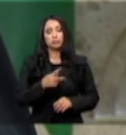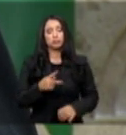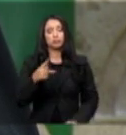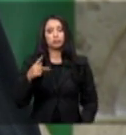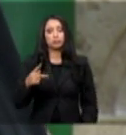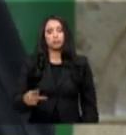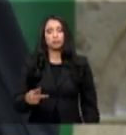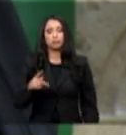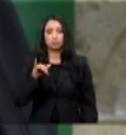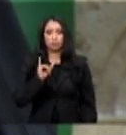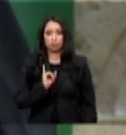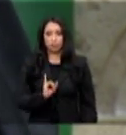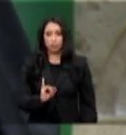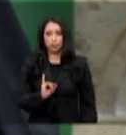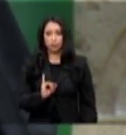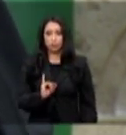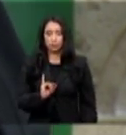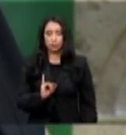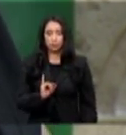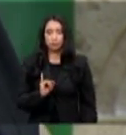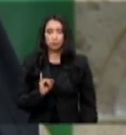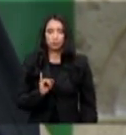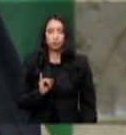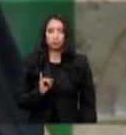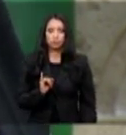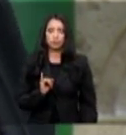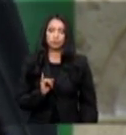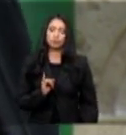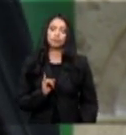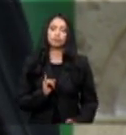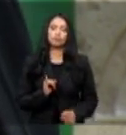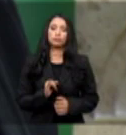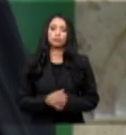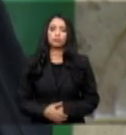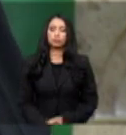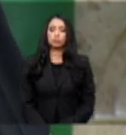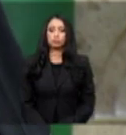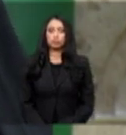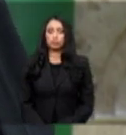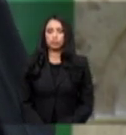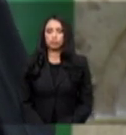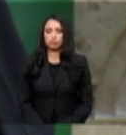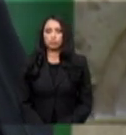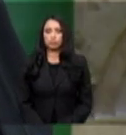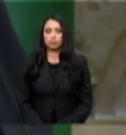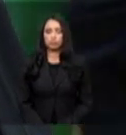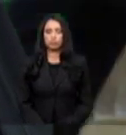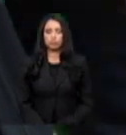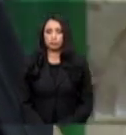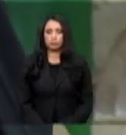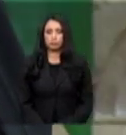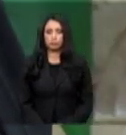e Investimentos. Esses dispositivos, os três que foram